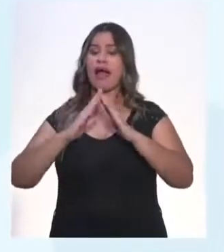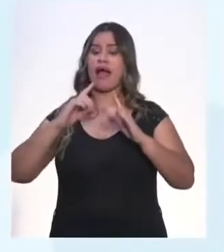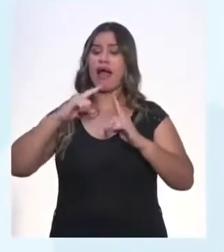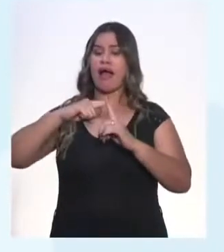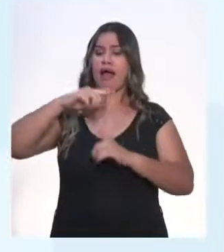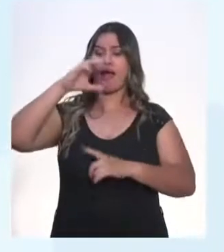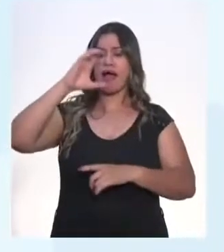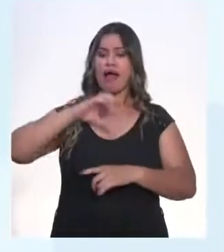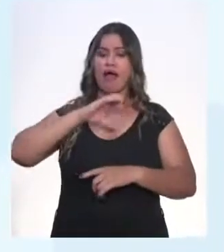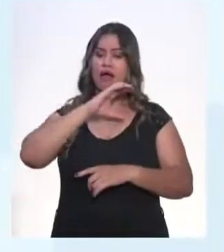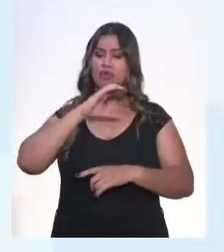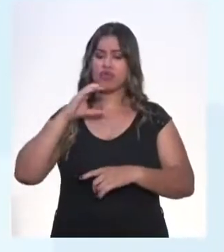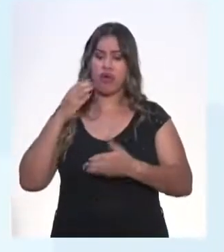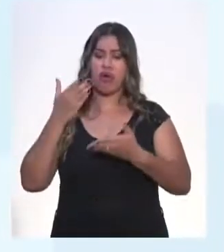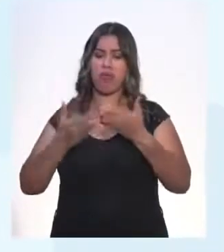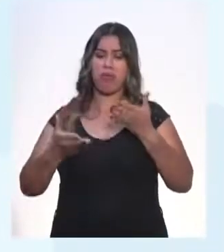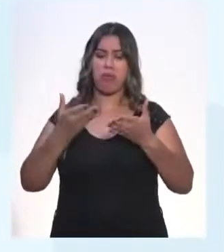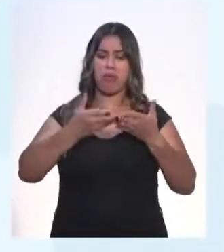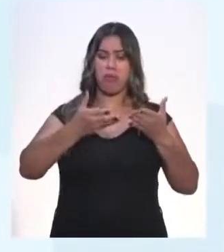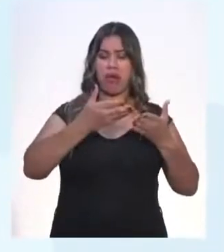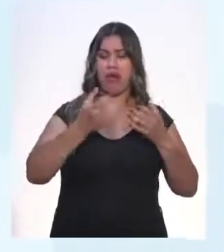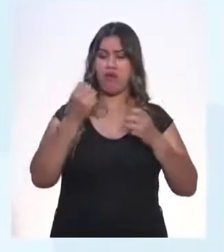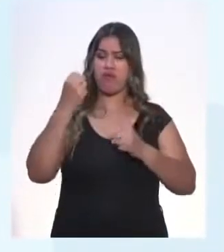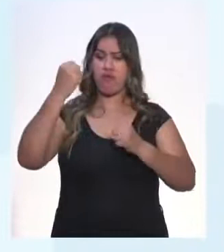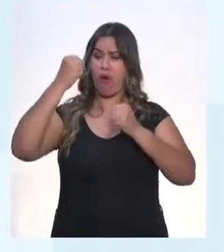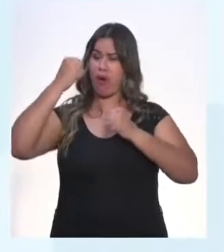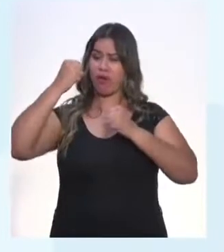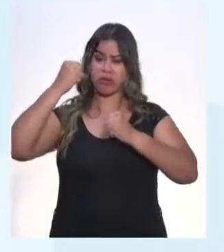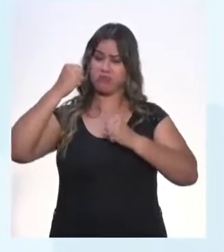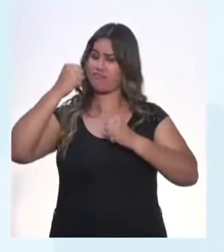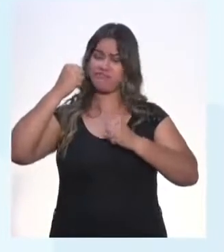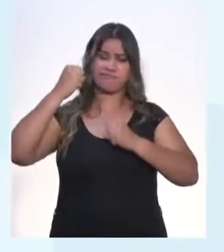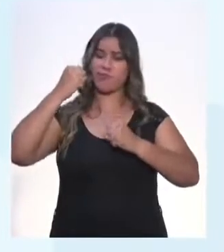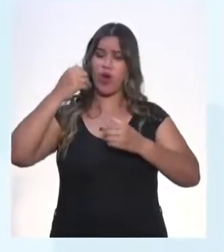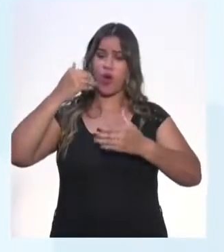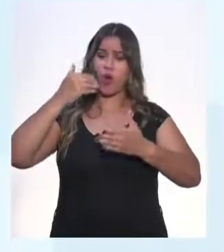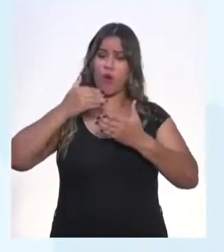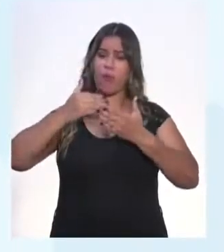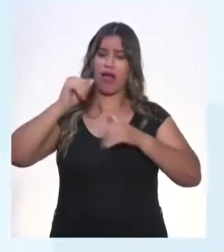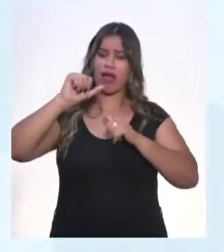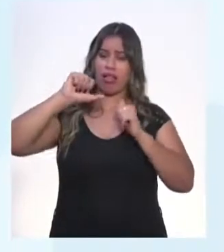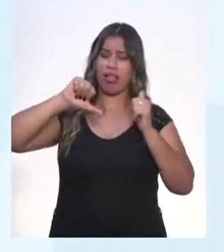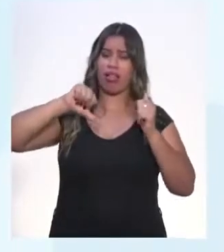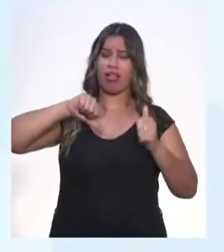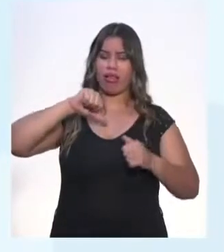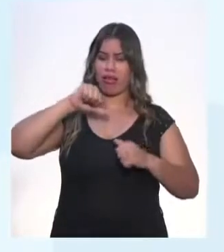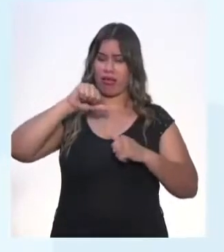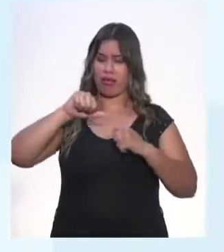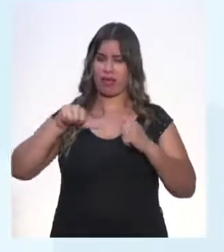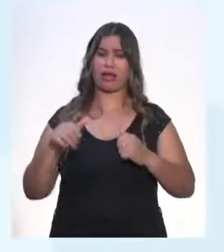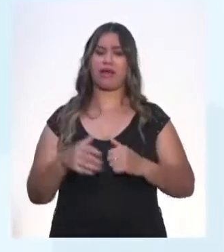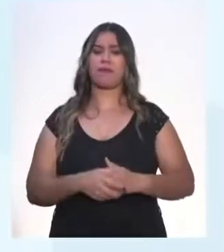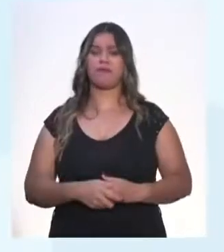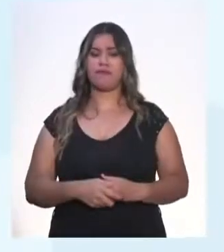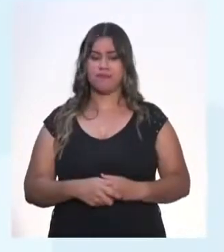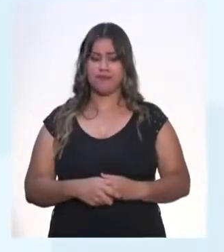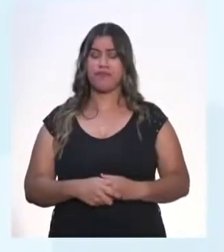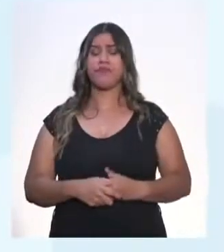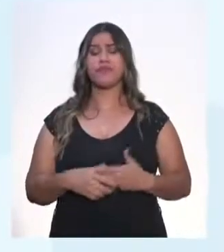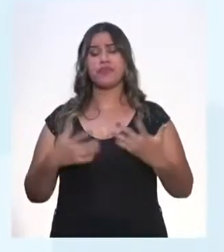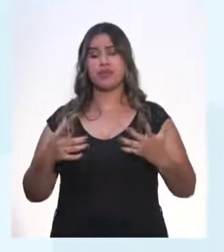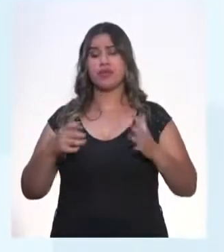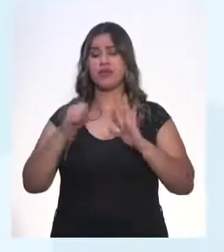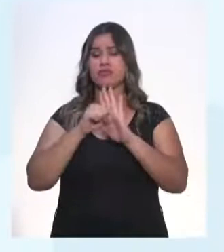Católica, que vai se desenrolando, né, no 18. Então, a gente tem aí um